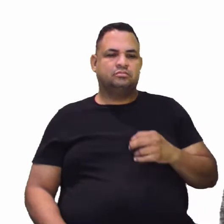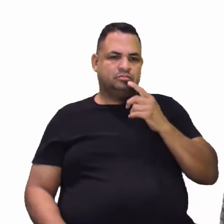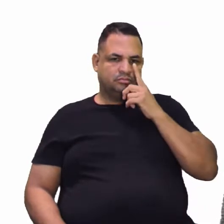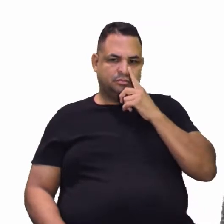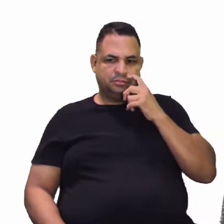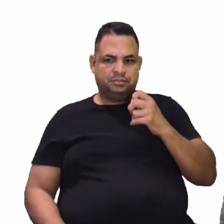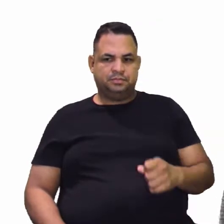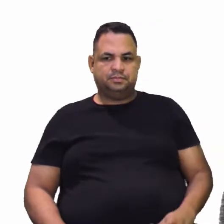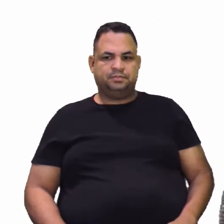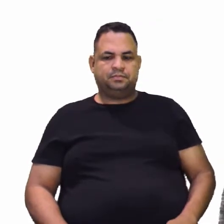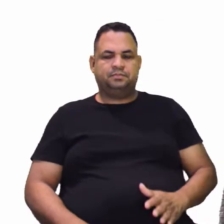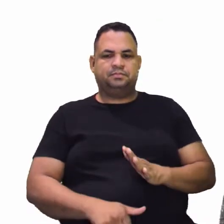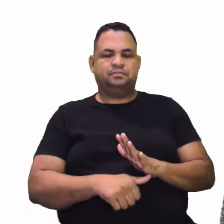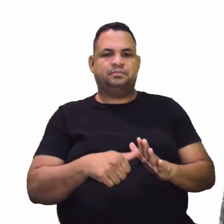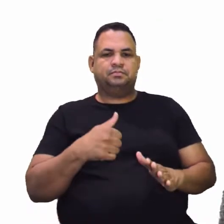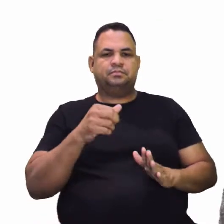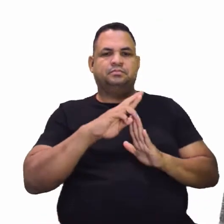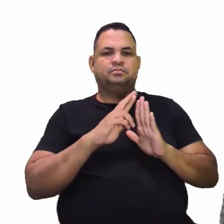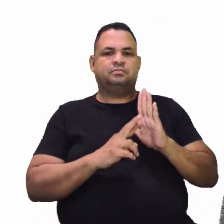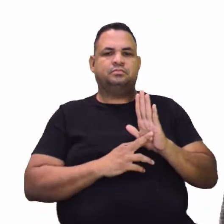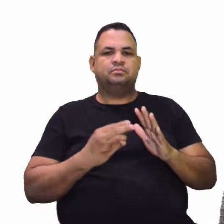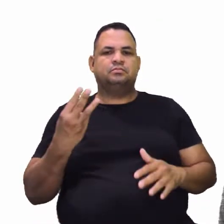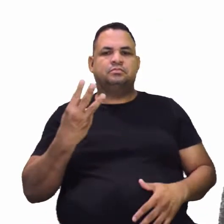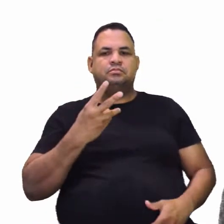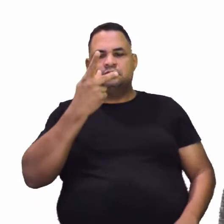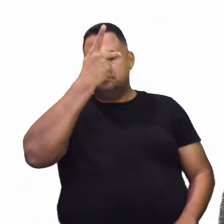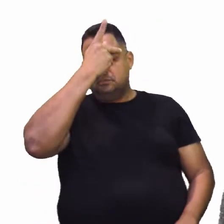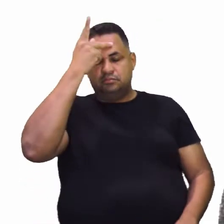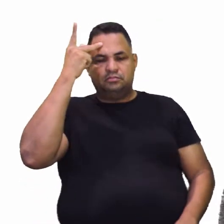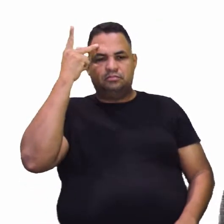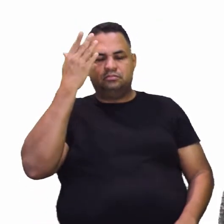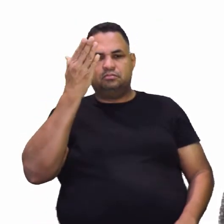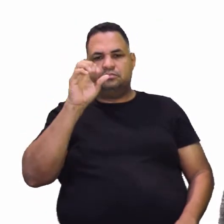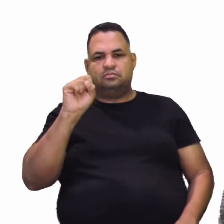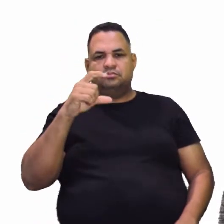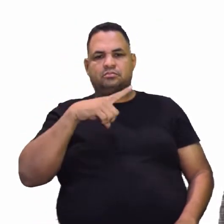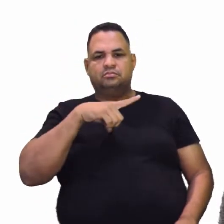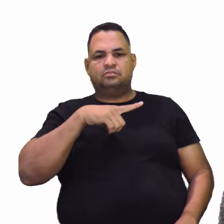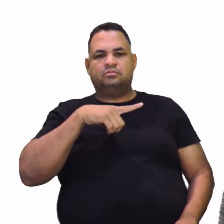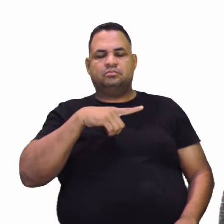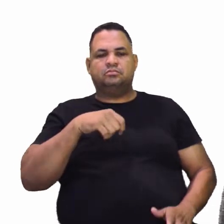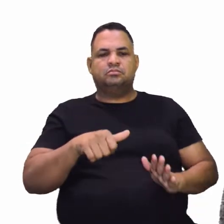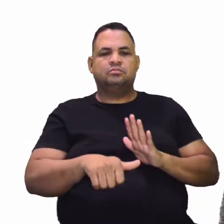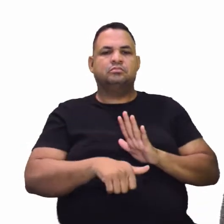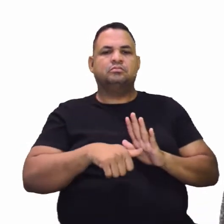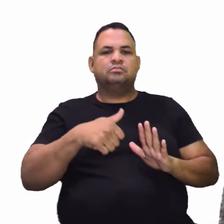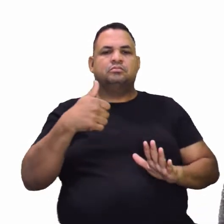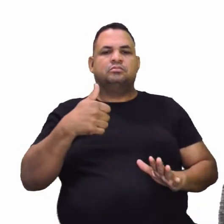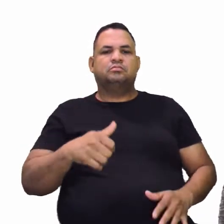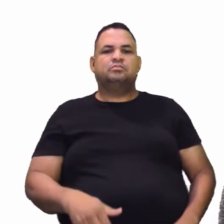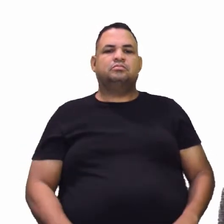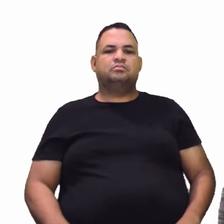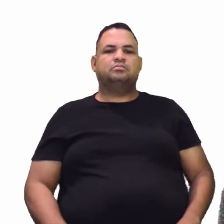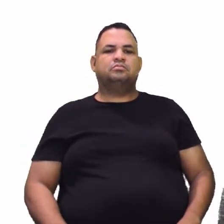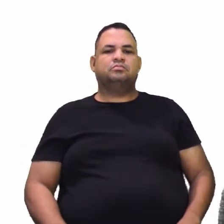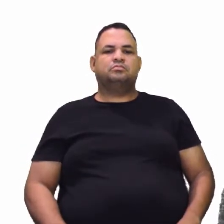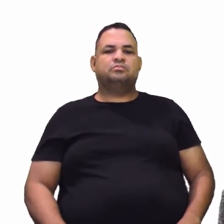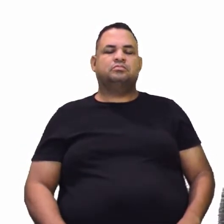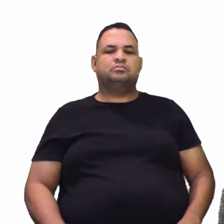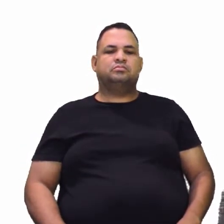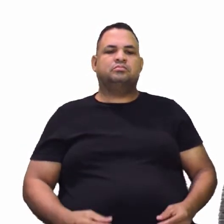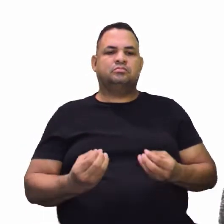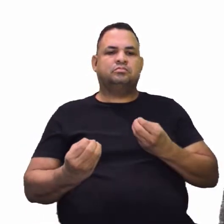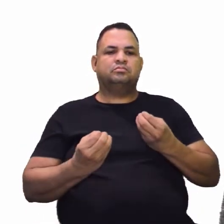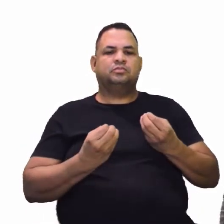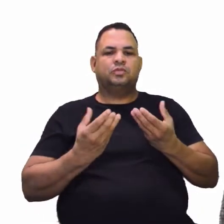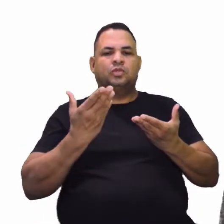Olha só, vamos para a primeira regra da terceira pessoa do singular. Existem algumas regras. A primeira é a regra geral.